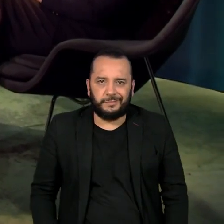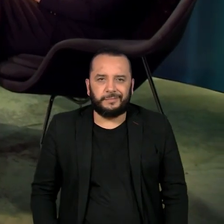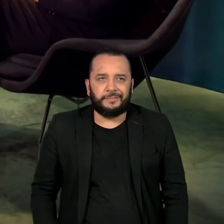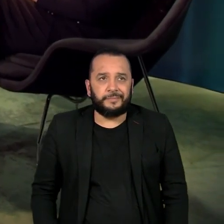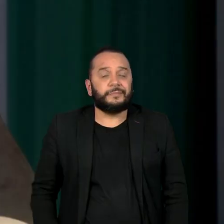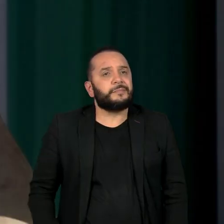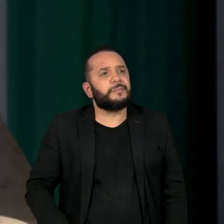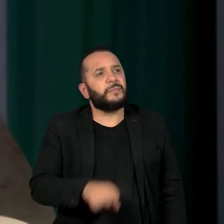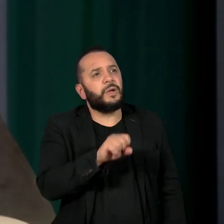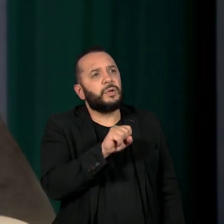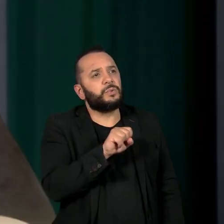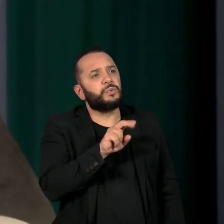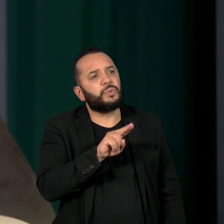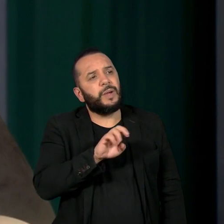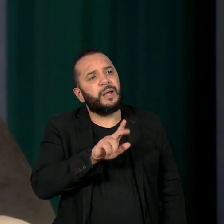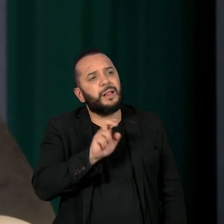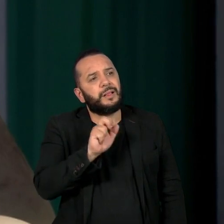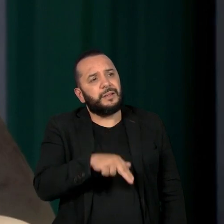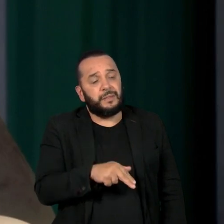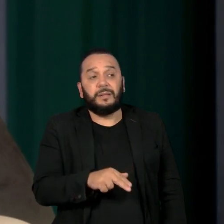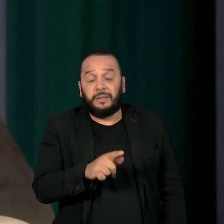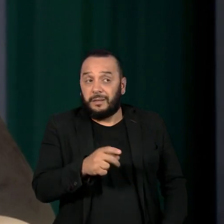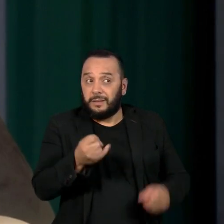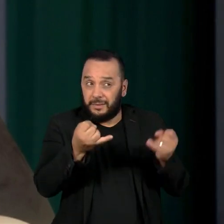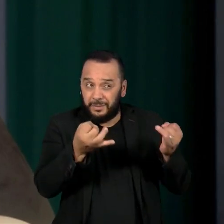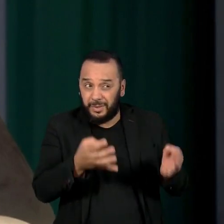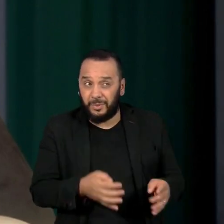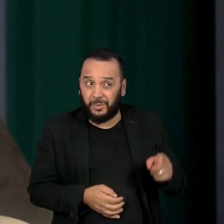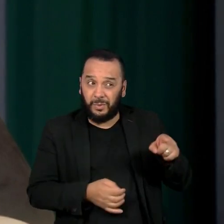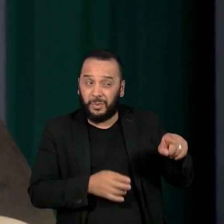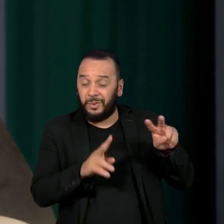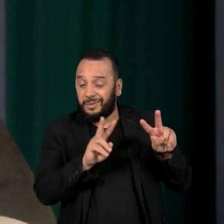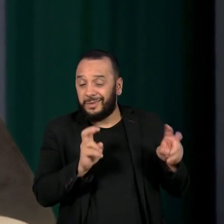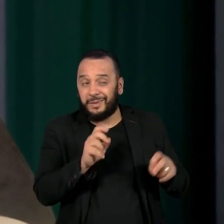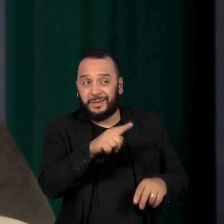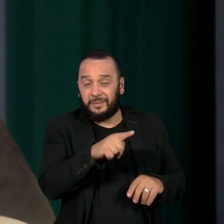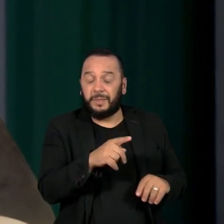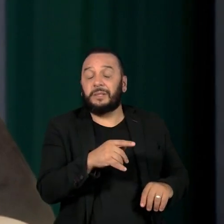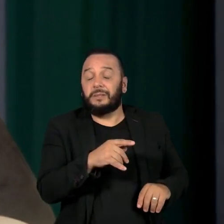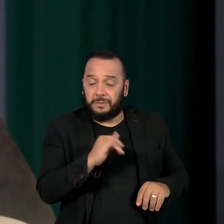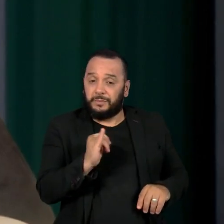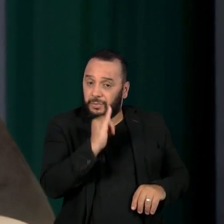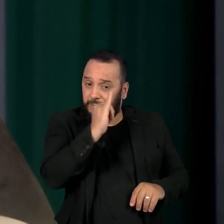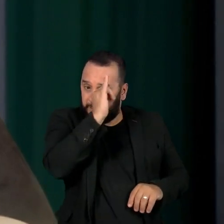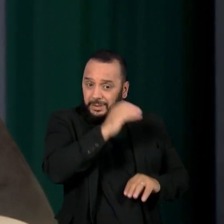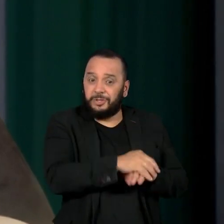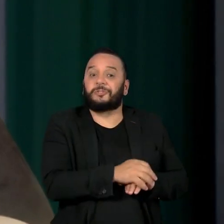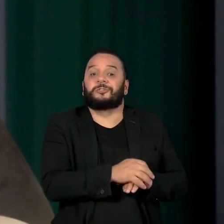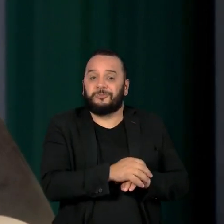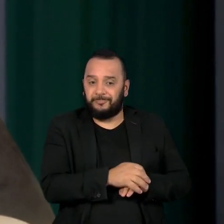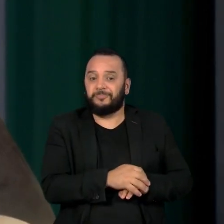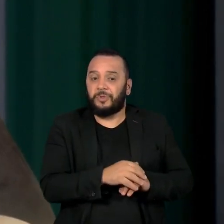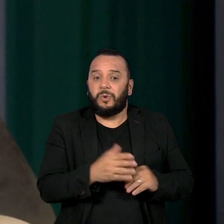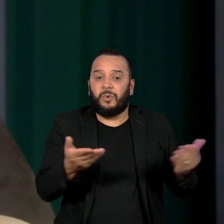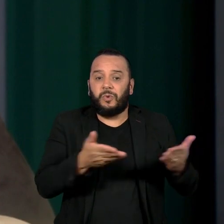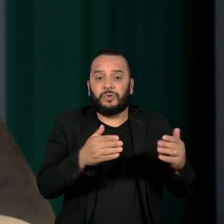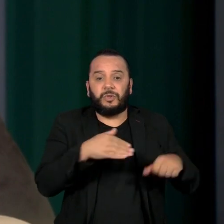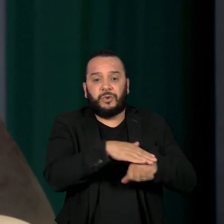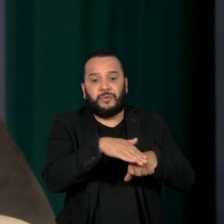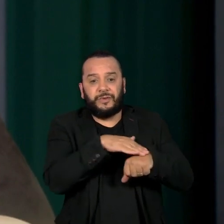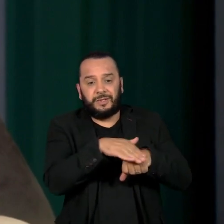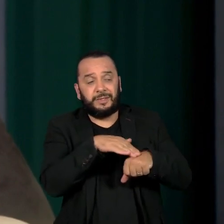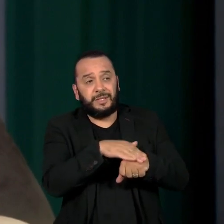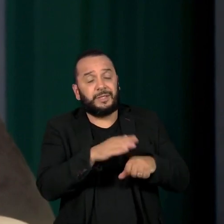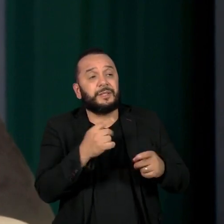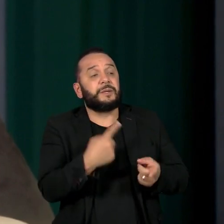Ô Sueli, ele está apontando uma questão muito significativa para essa agenda que nós estamos conversando, que ele está dizendo, as